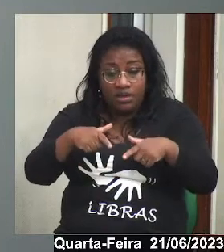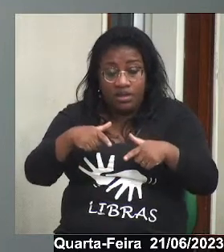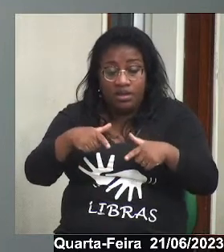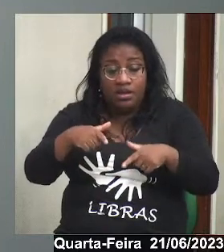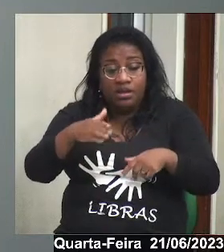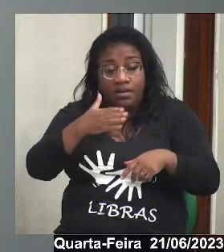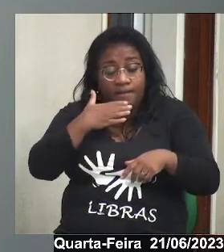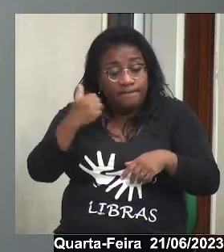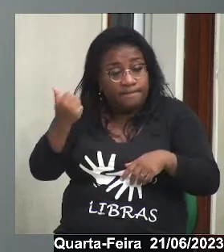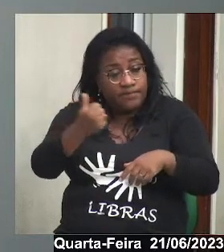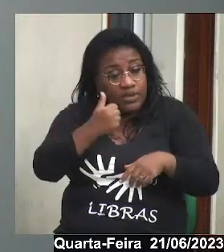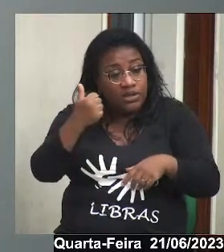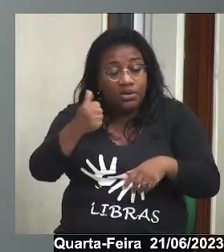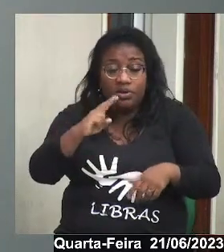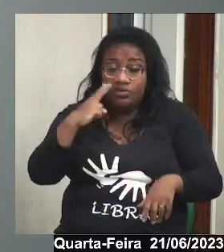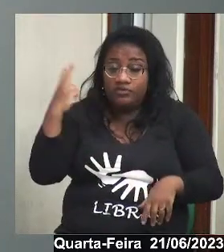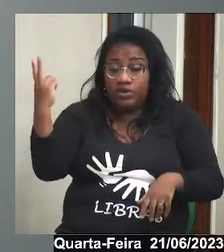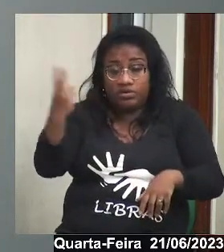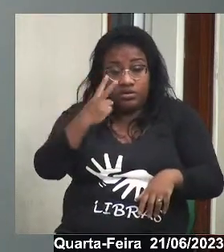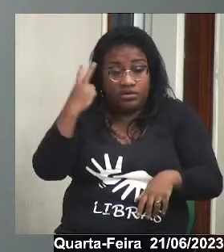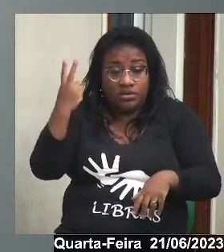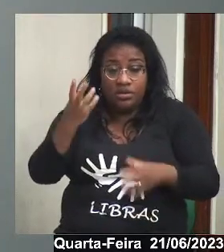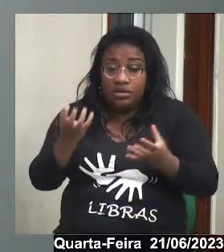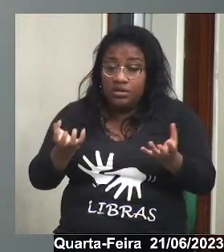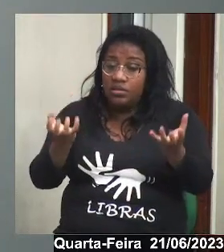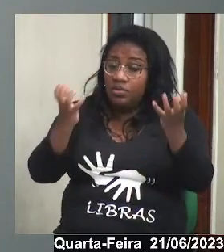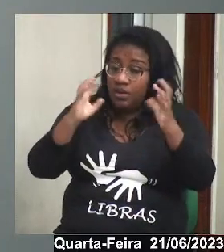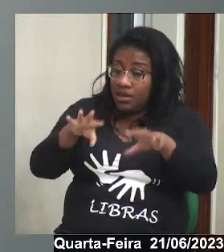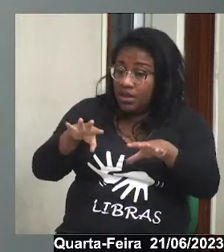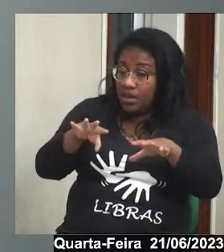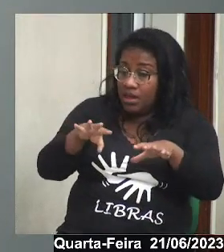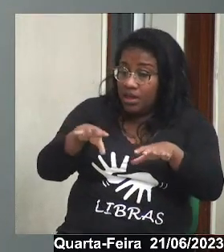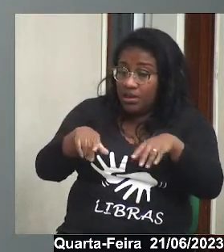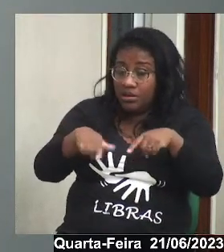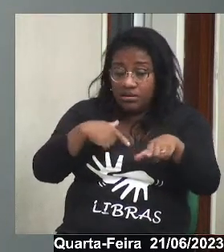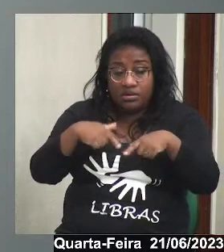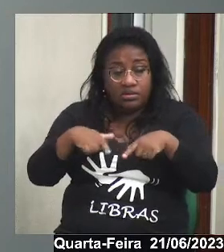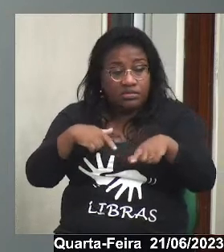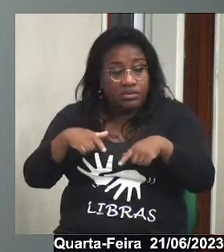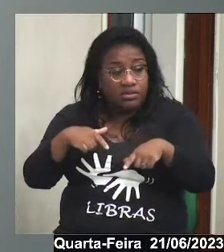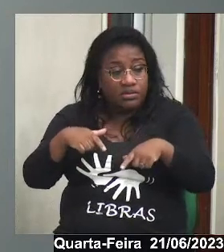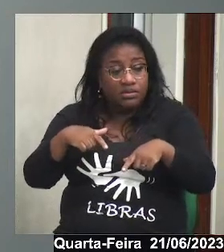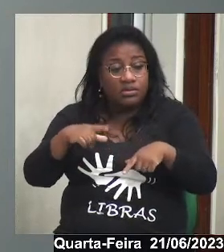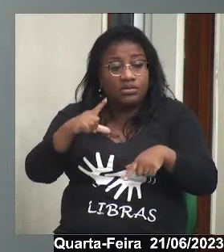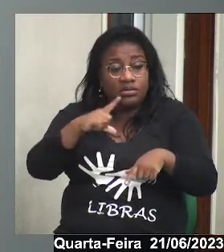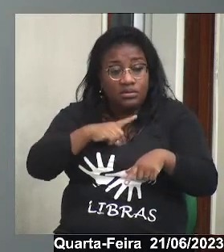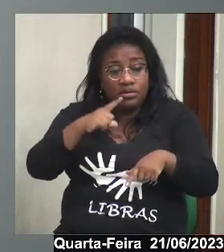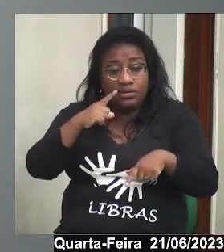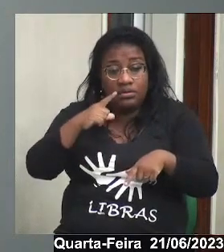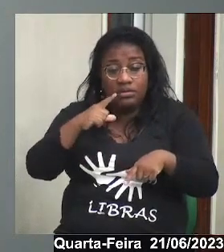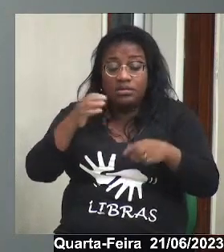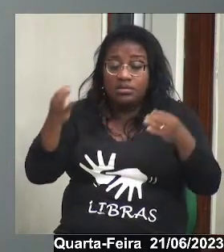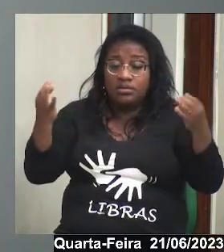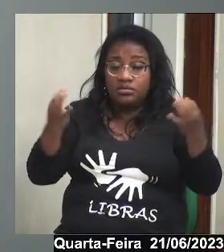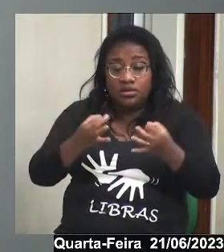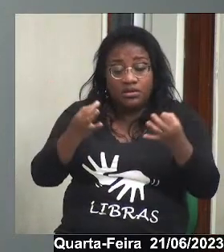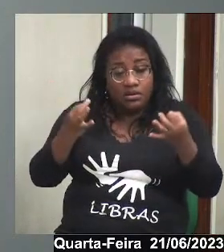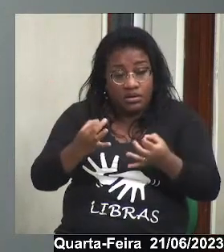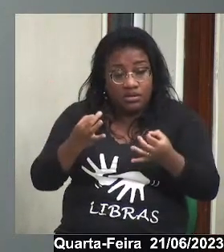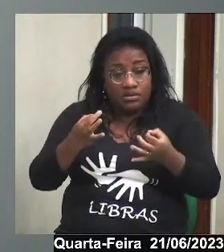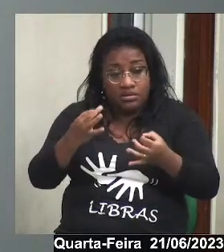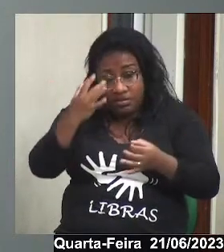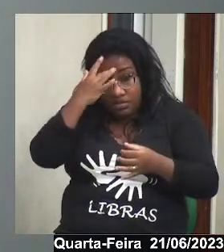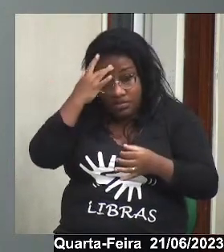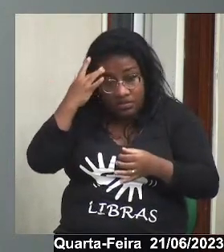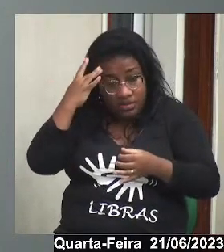melhor maneira devida. Não valorizados, não querem fazer um bom atendimento. Tenho certeza que nenhum munícipe vai querer chegar lá e